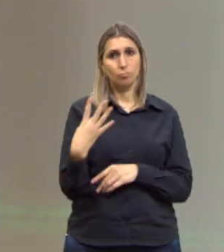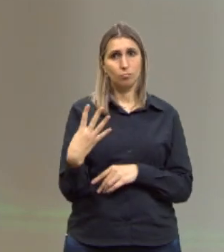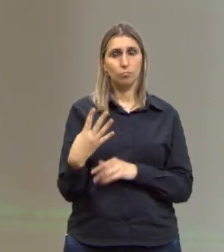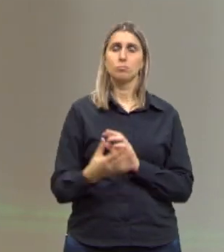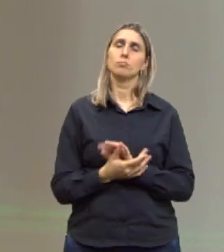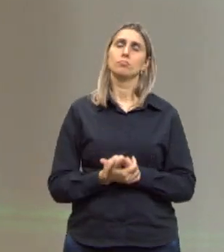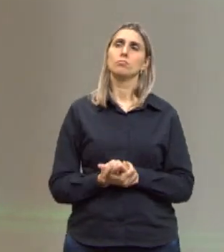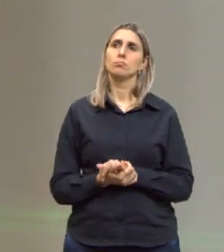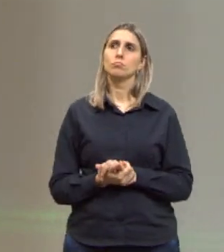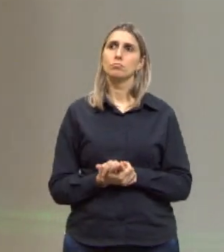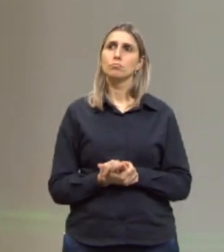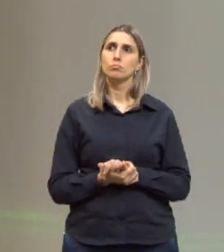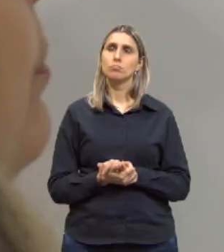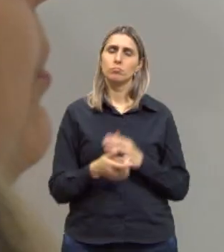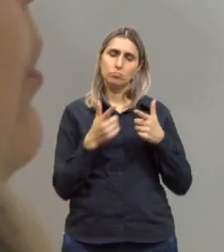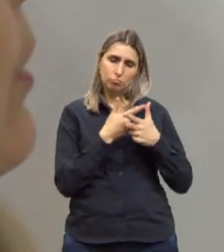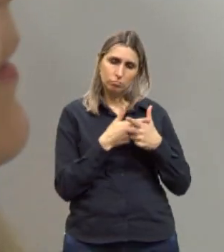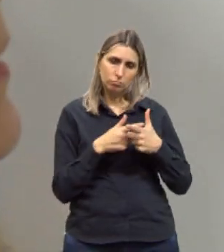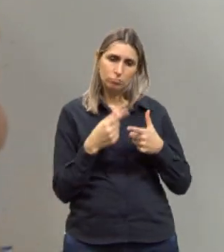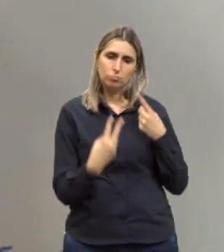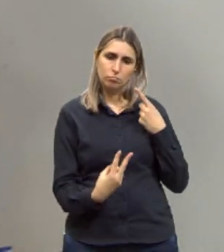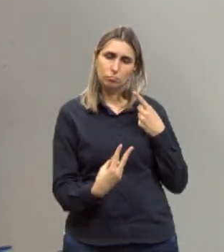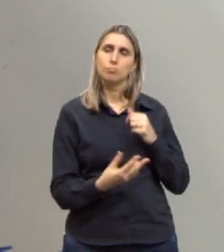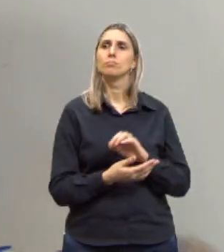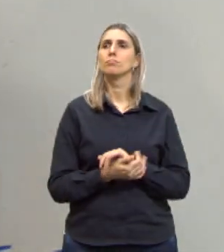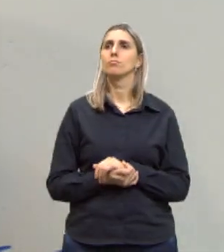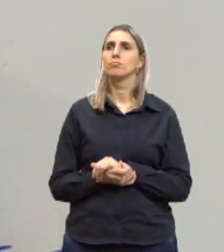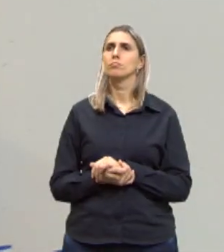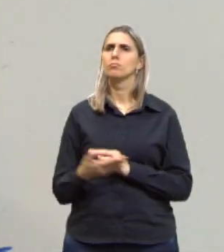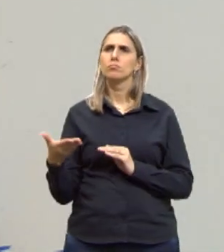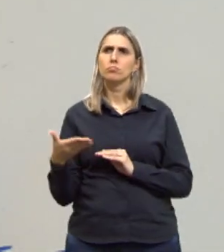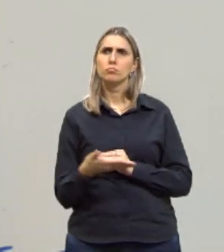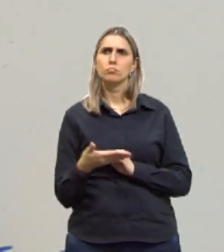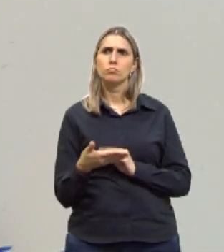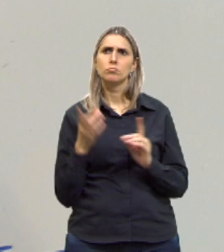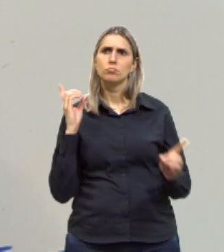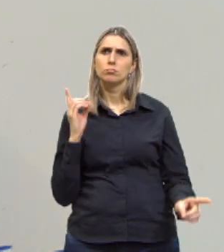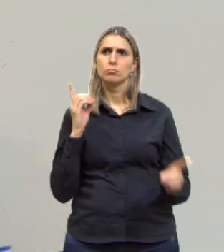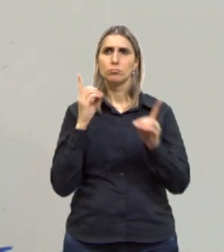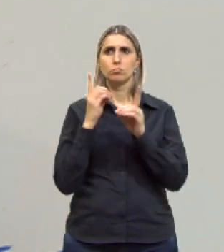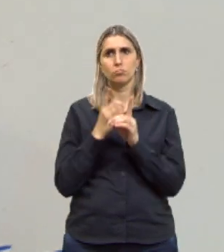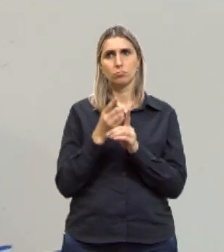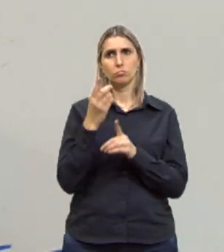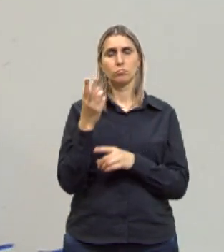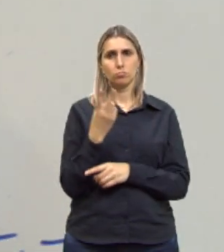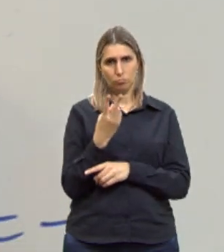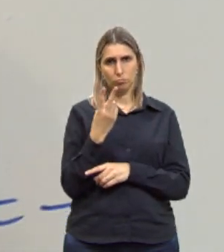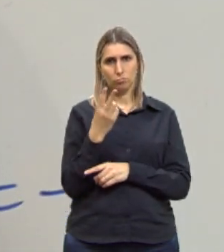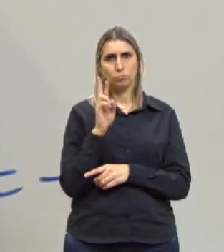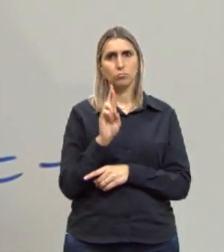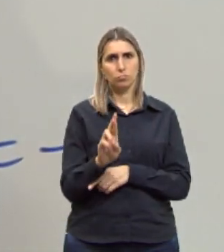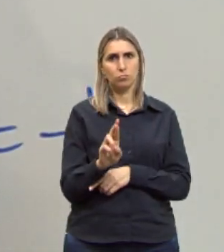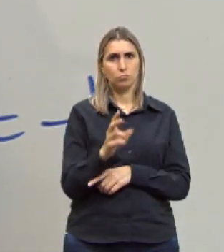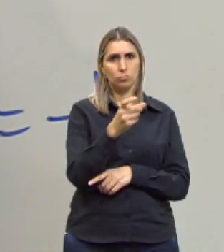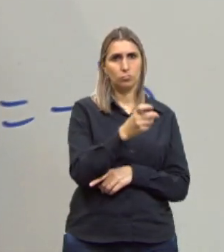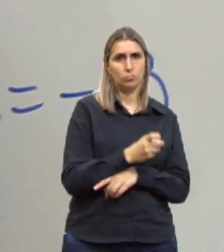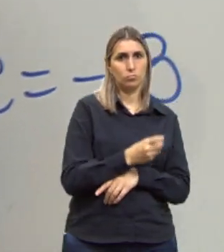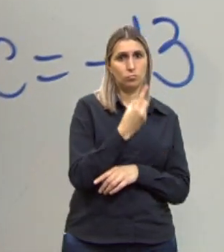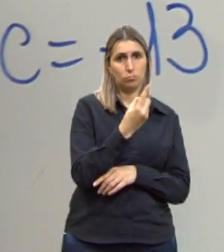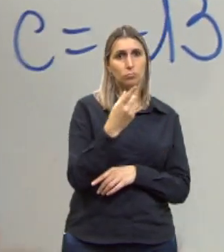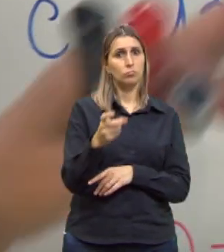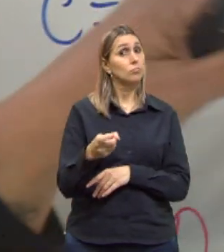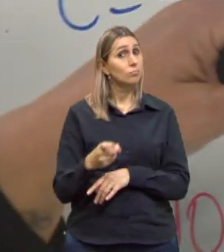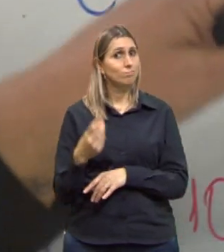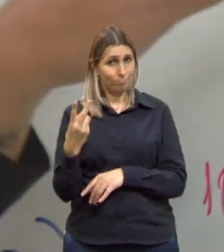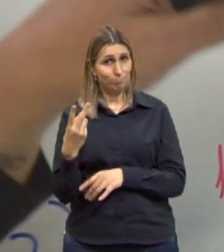14. Dividido por 2. Aqui nós vamos achar os dois valores do x. O x' e o x duas